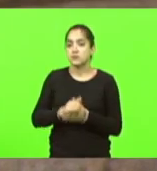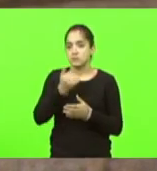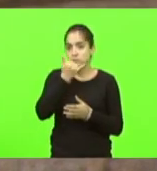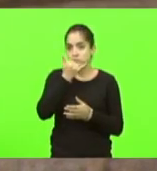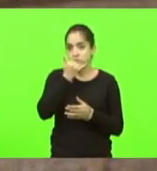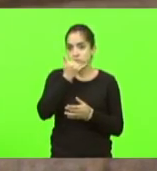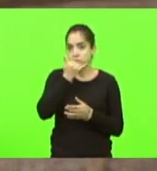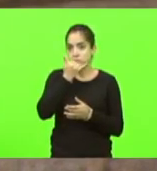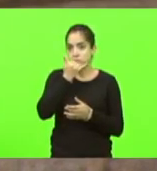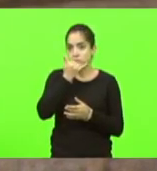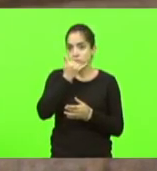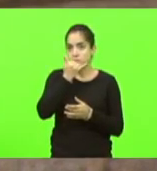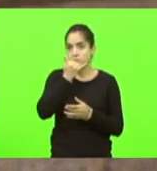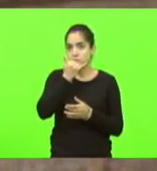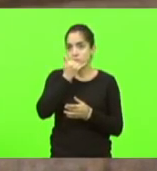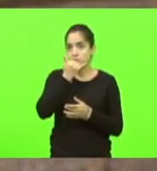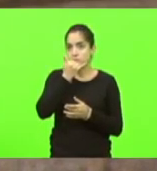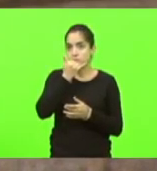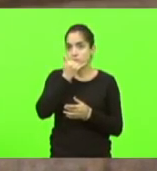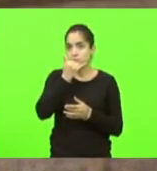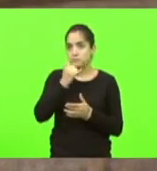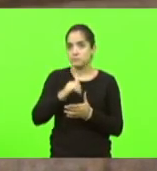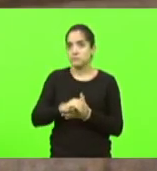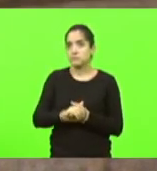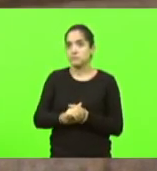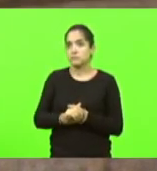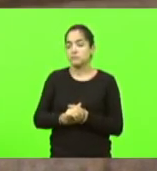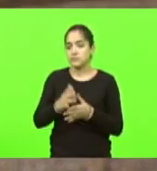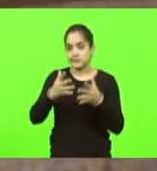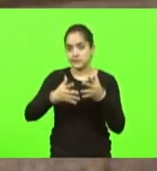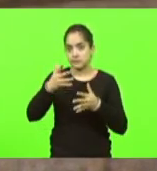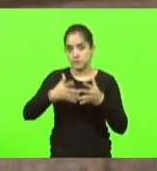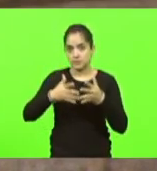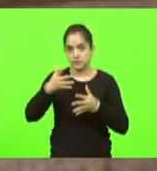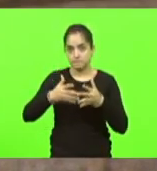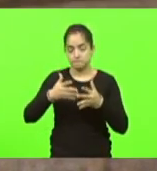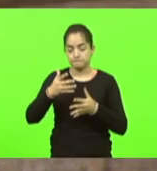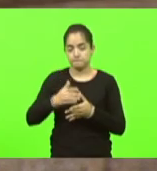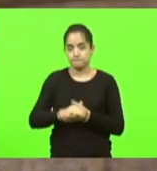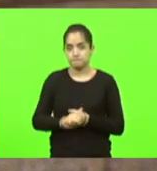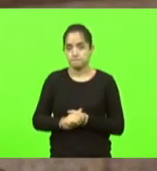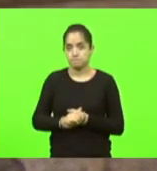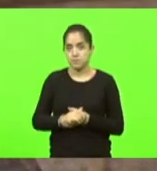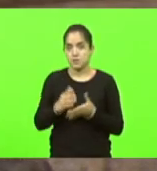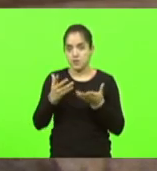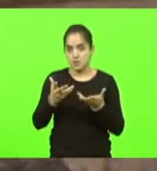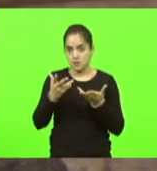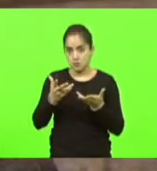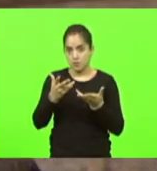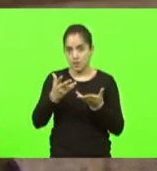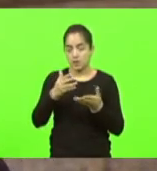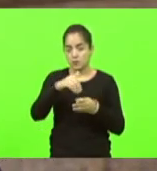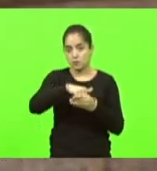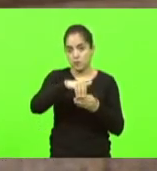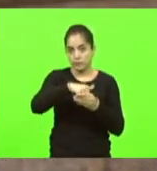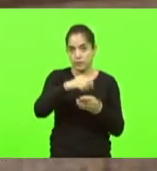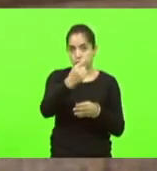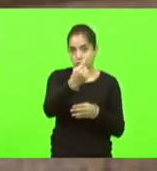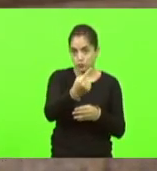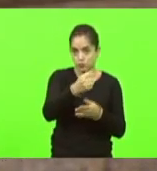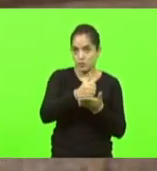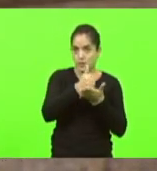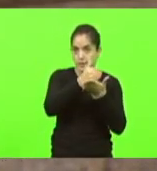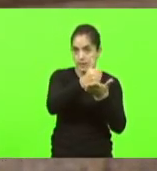tem a palavra assegurada a deputado Jessé eu tô atrapalhando aqui ó e eu quero eu quero encaminhar meu voto um e